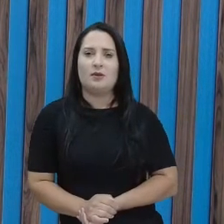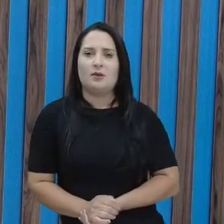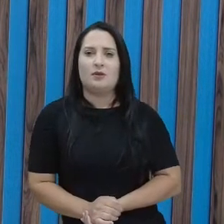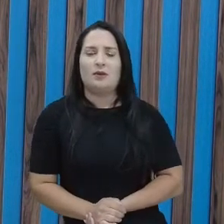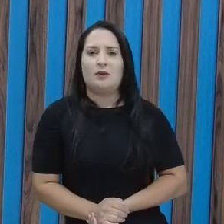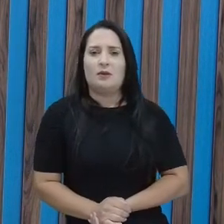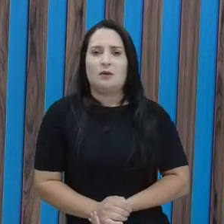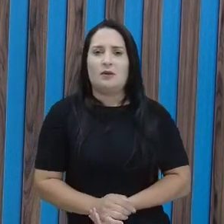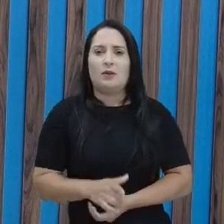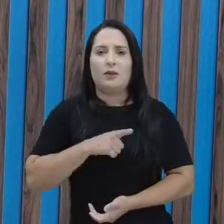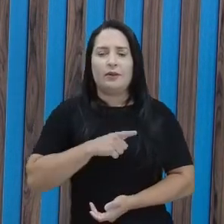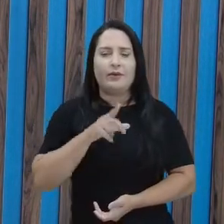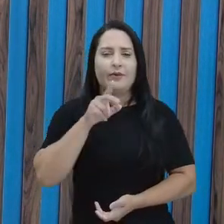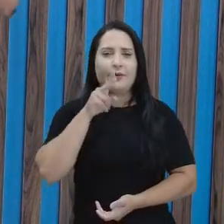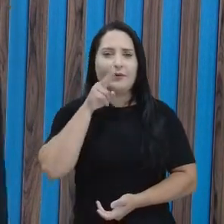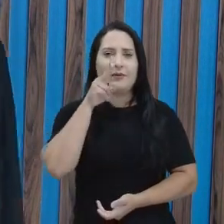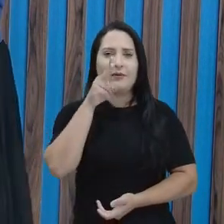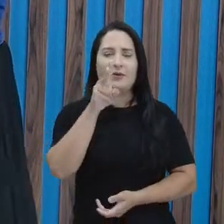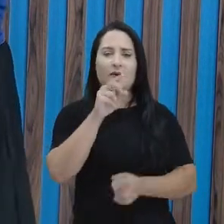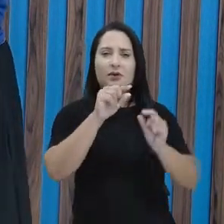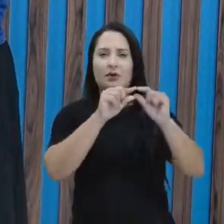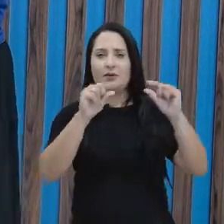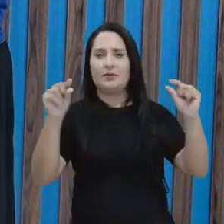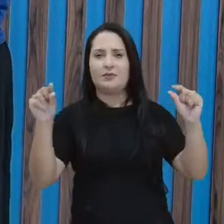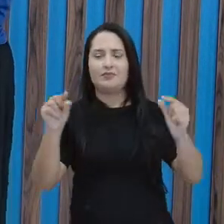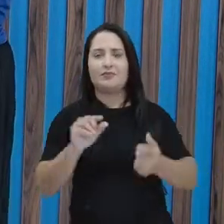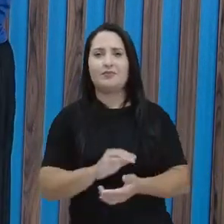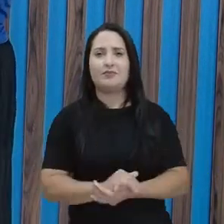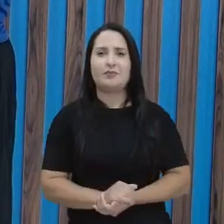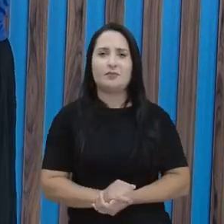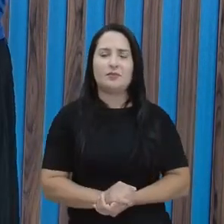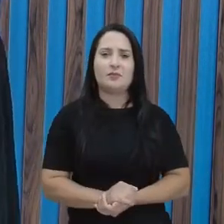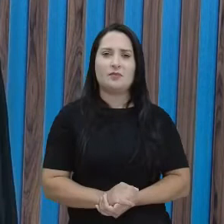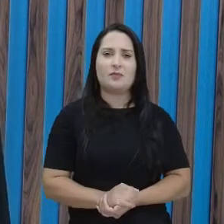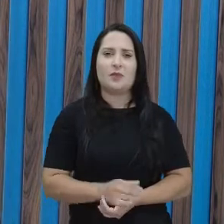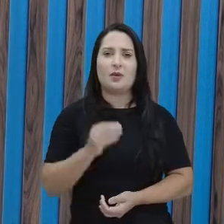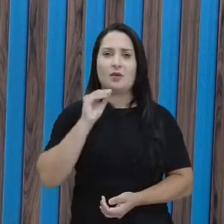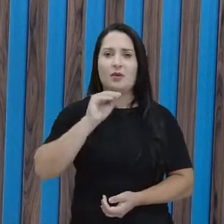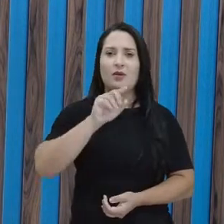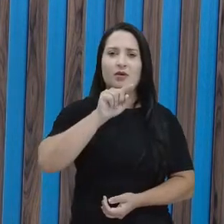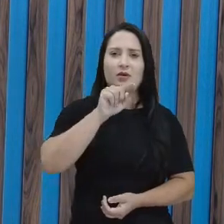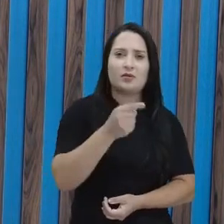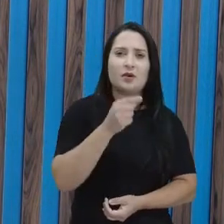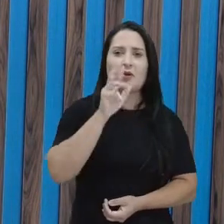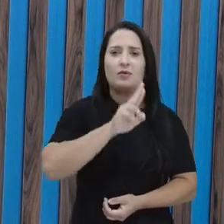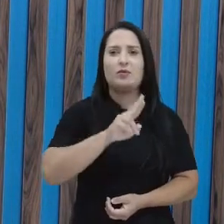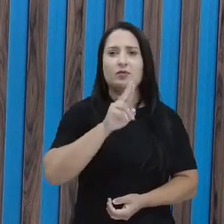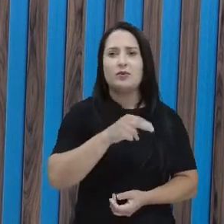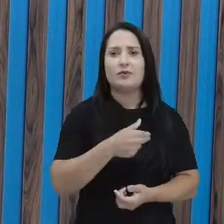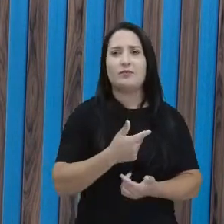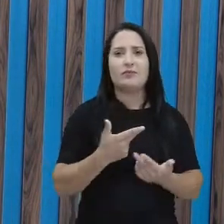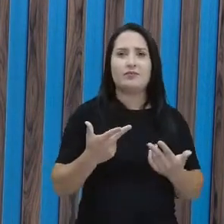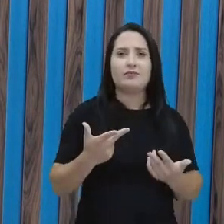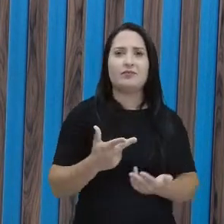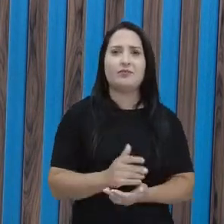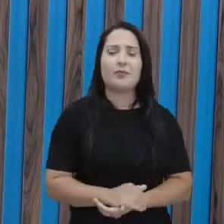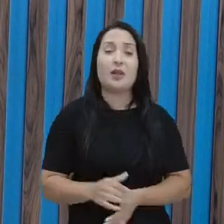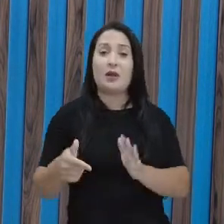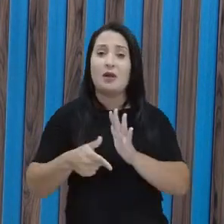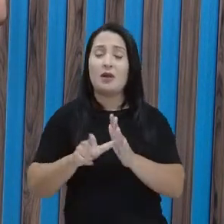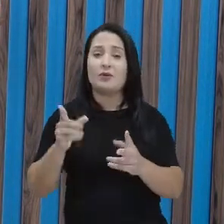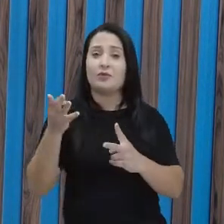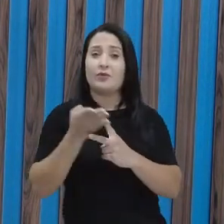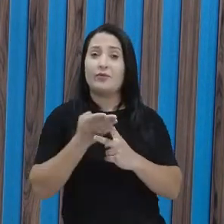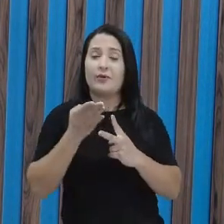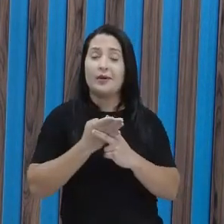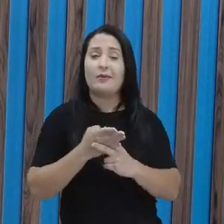brilhem no papel, sabe? Ó, emprega-se a vírgula quando você usar algum objeto pleonástico antes do verbo,